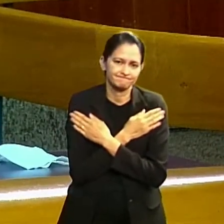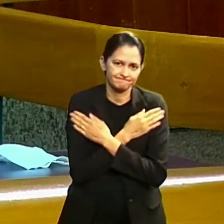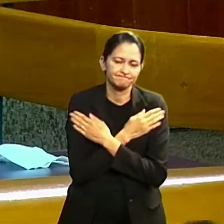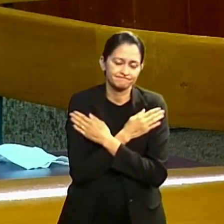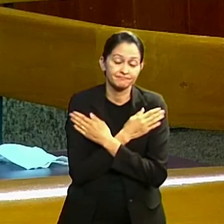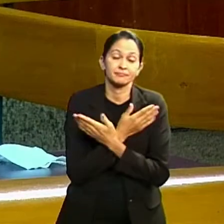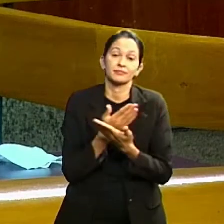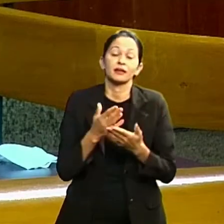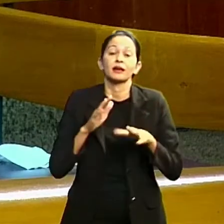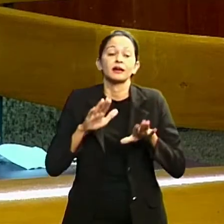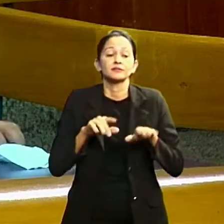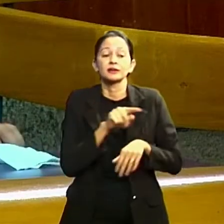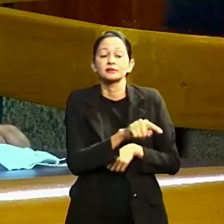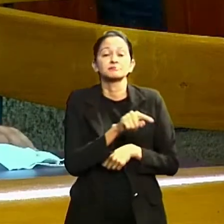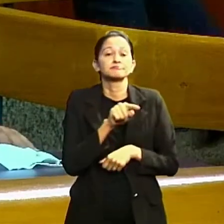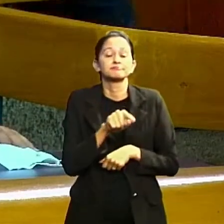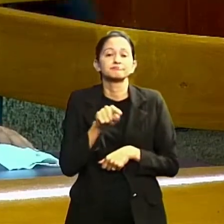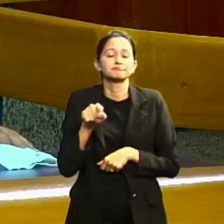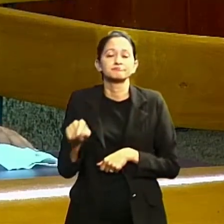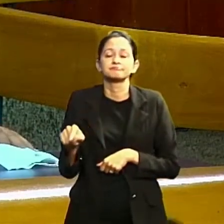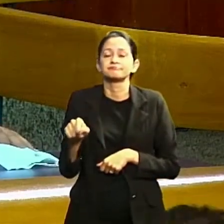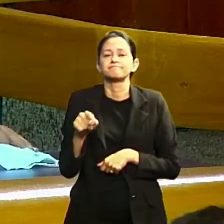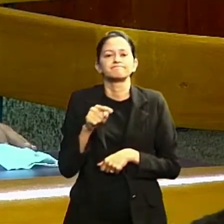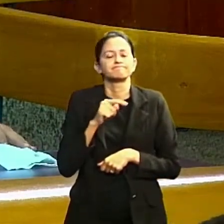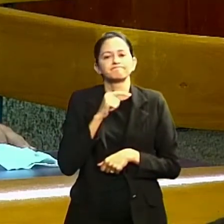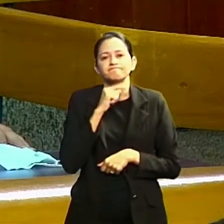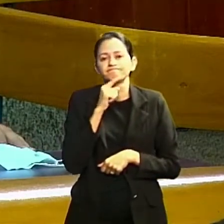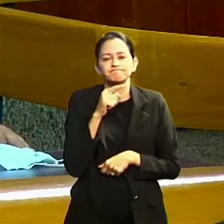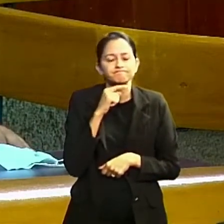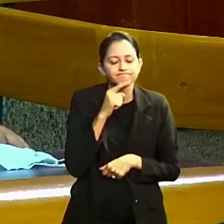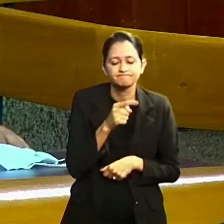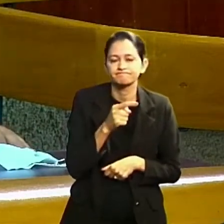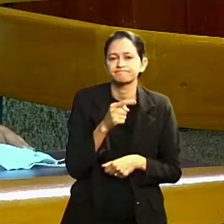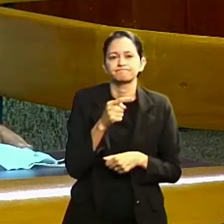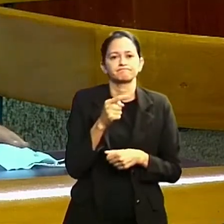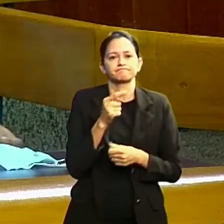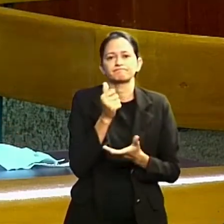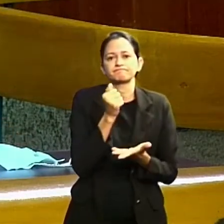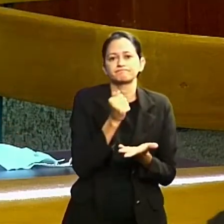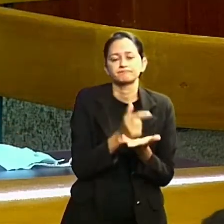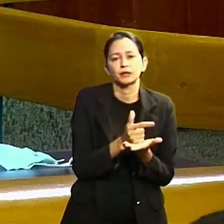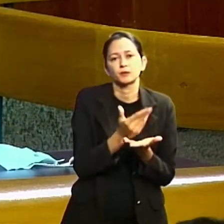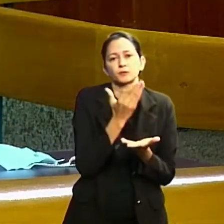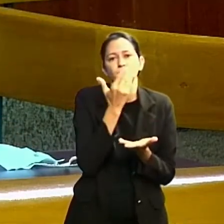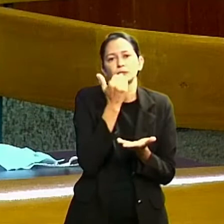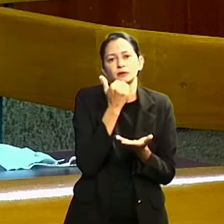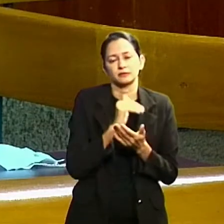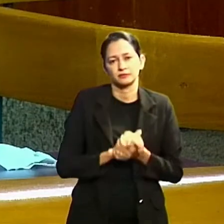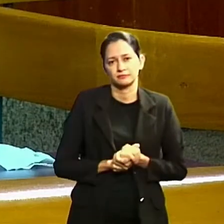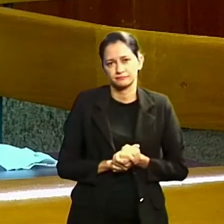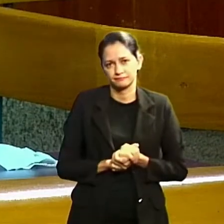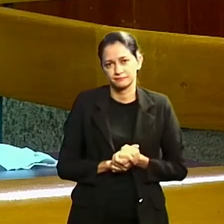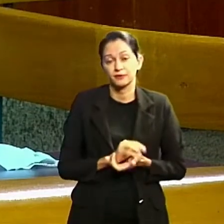Famílias que muitas vezes não têm condições de levar um prato de comida às suas casas.